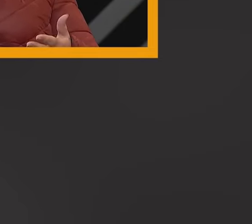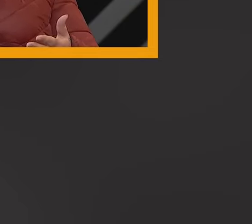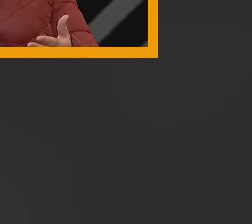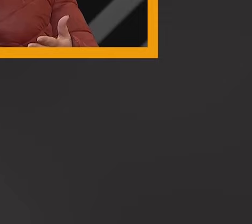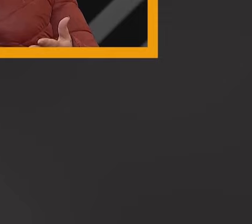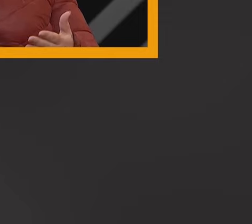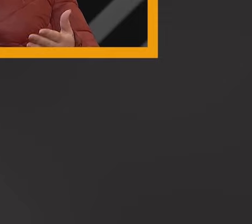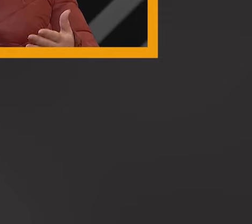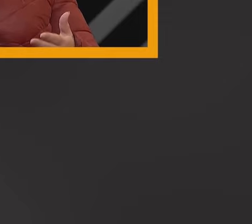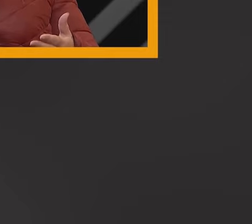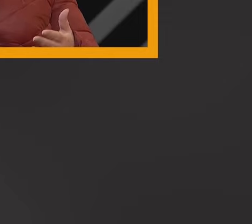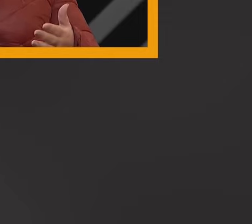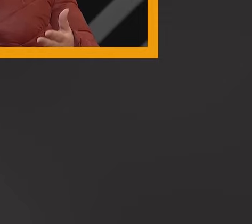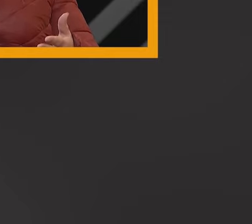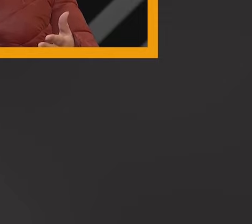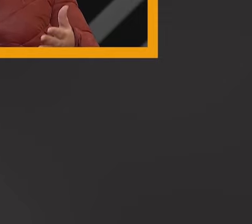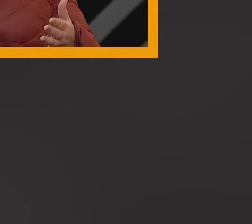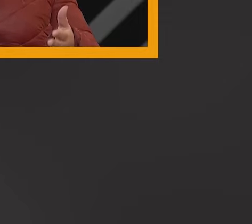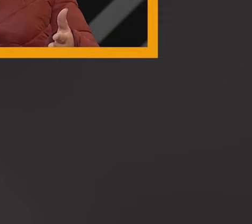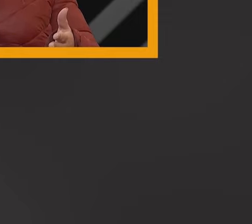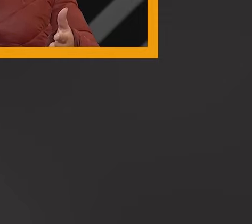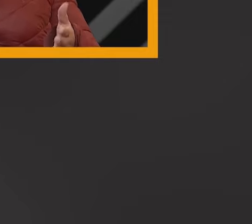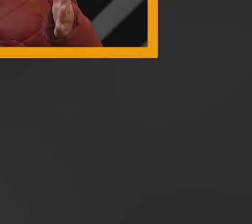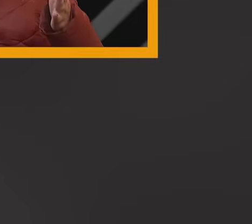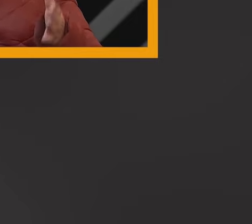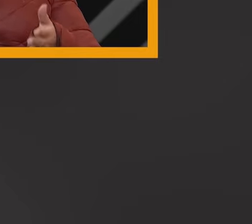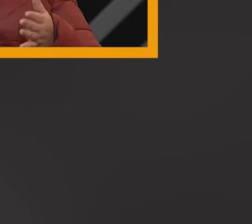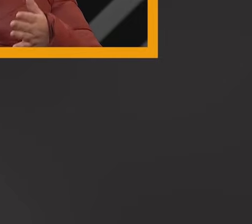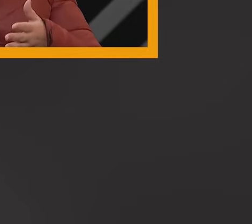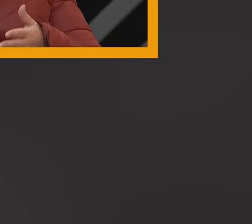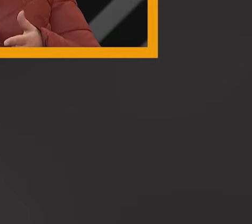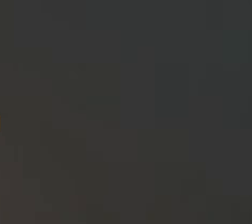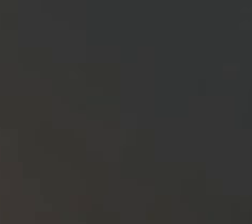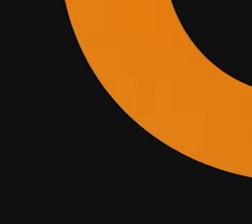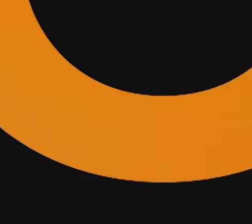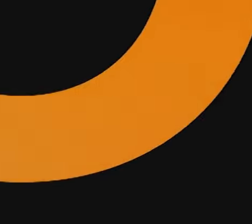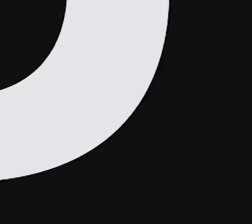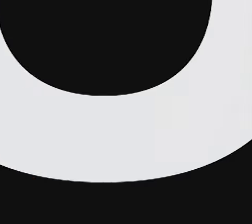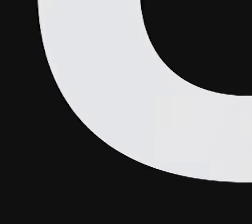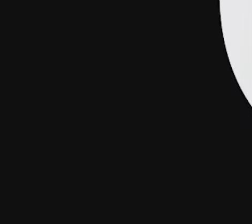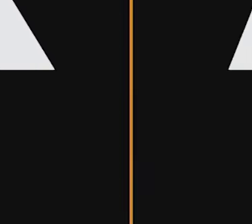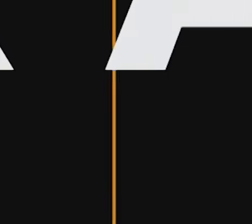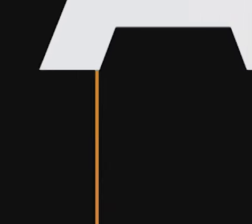saída do cárcere, a gente precisa trabalhar num viés de socialização.